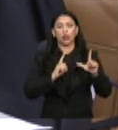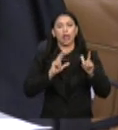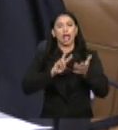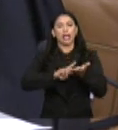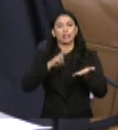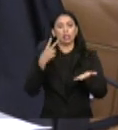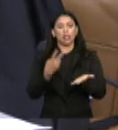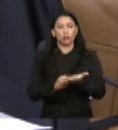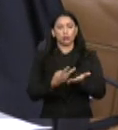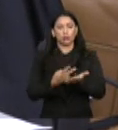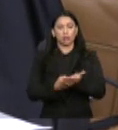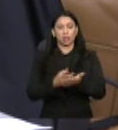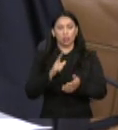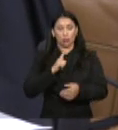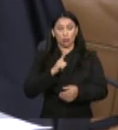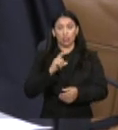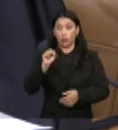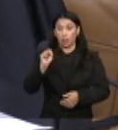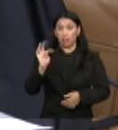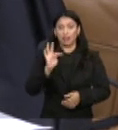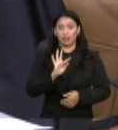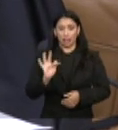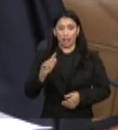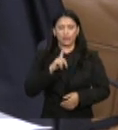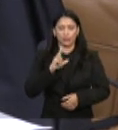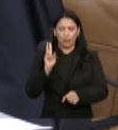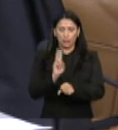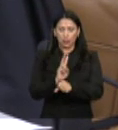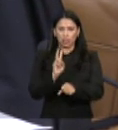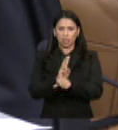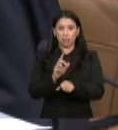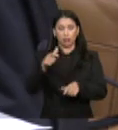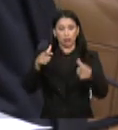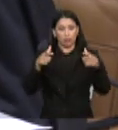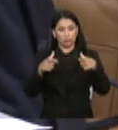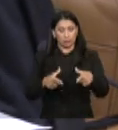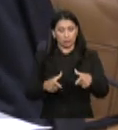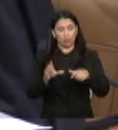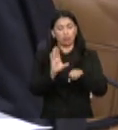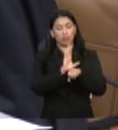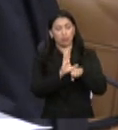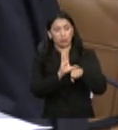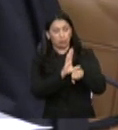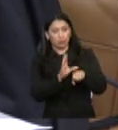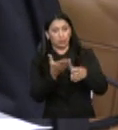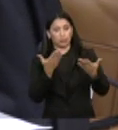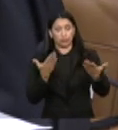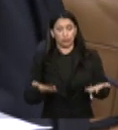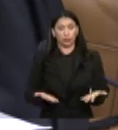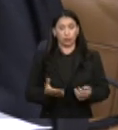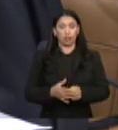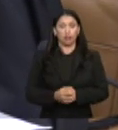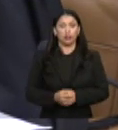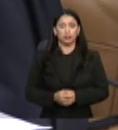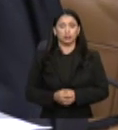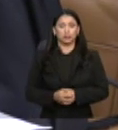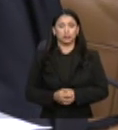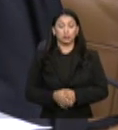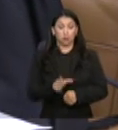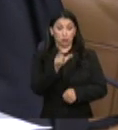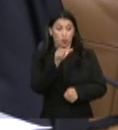tribunal seja guarda vigilante desta terra a concepção de Rui Barbosa